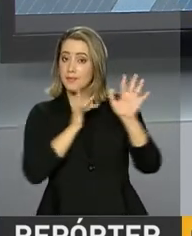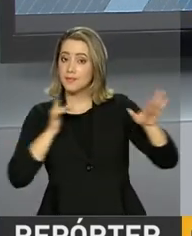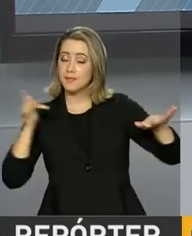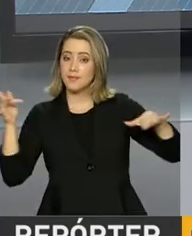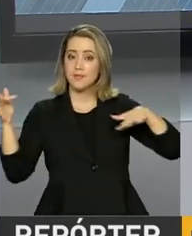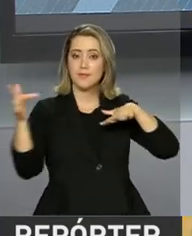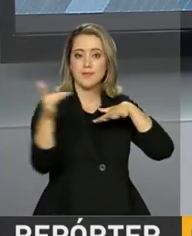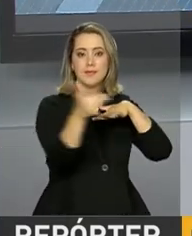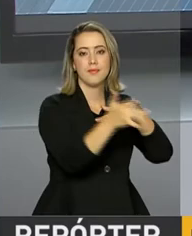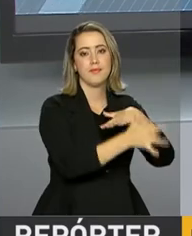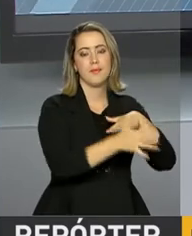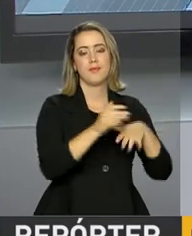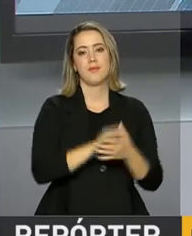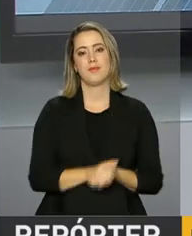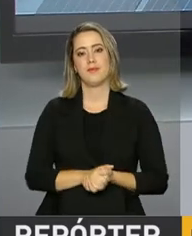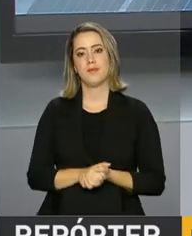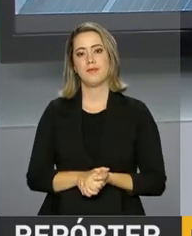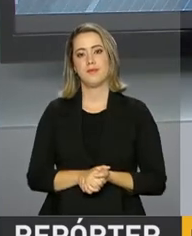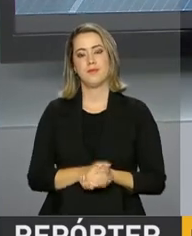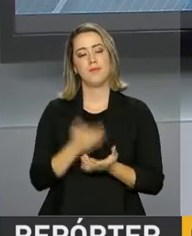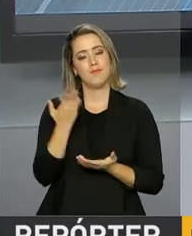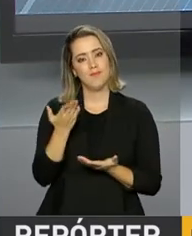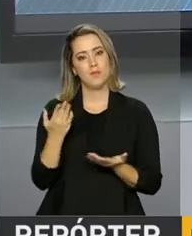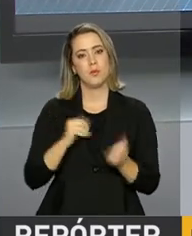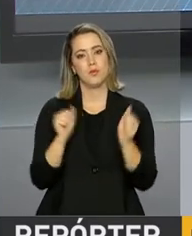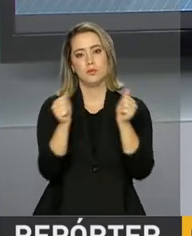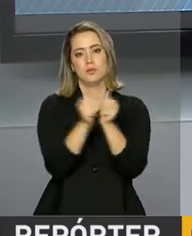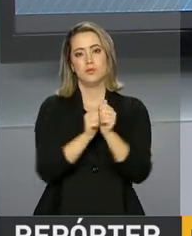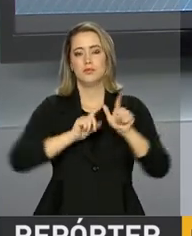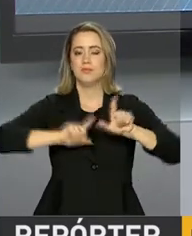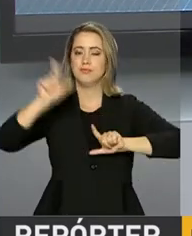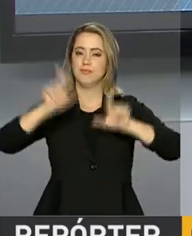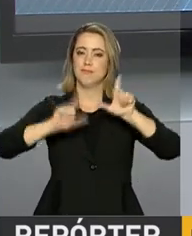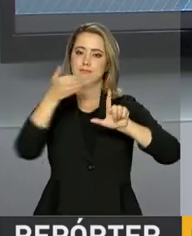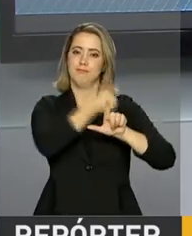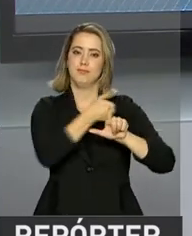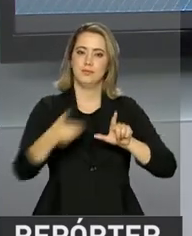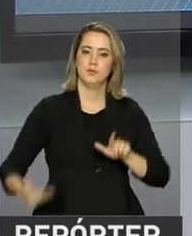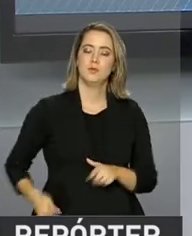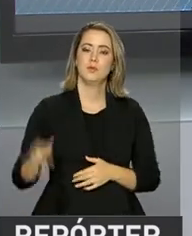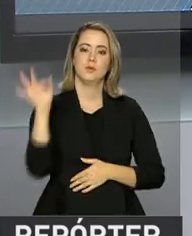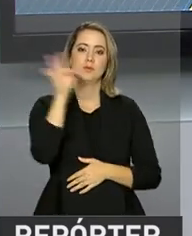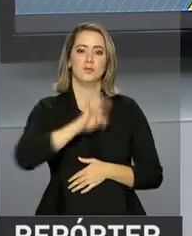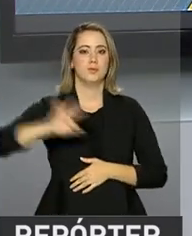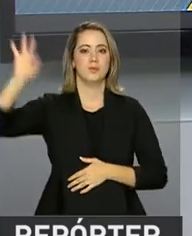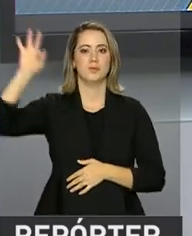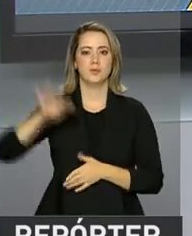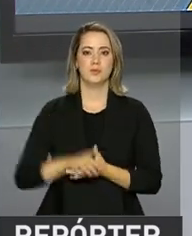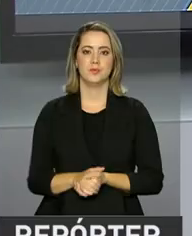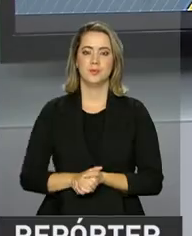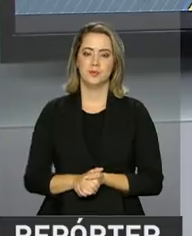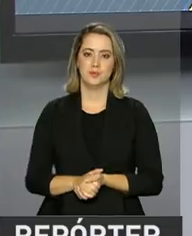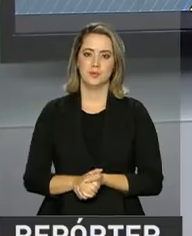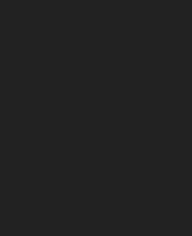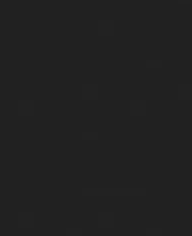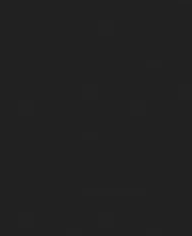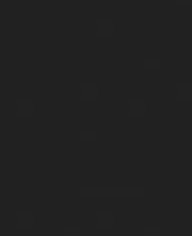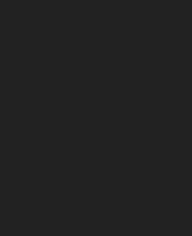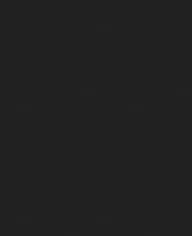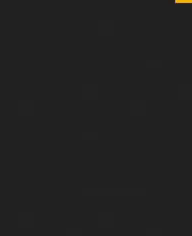também em nossas redes sociais que você continue com a gente aqui na nbr a tv do governo federal